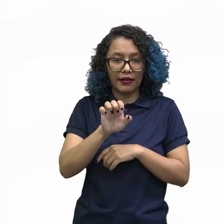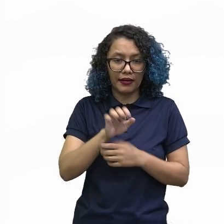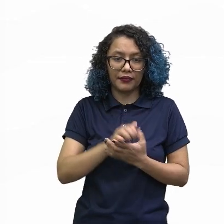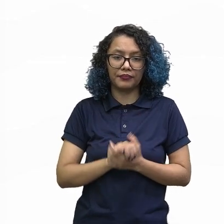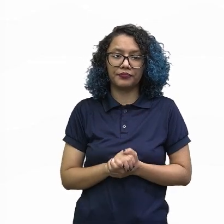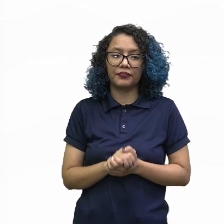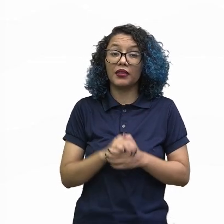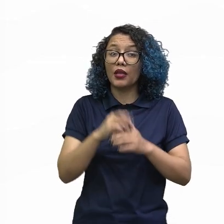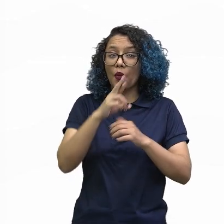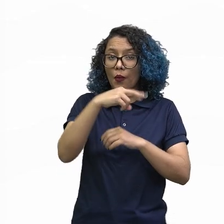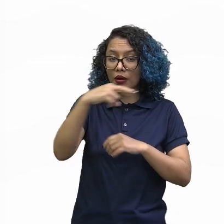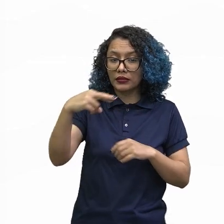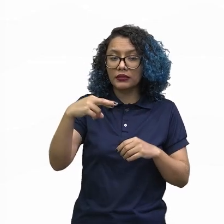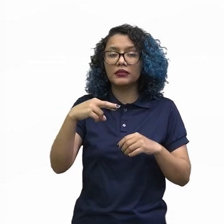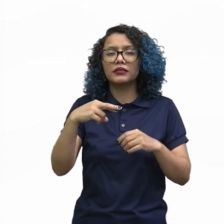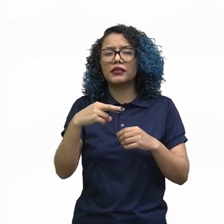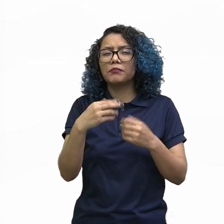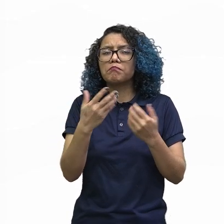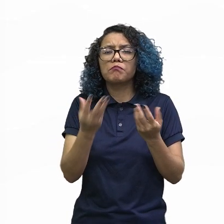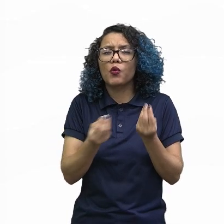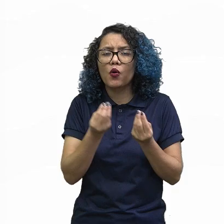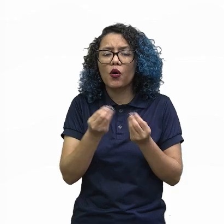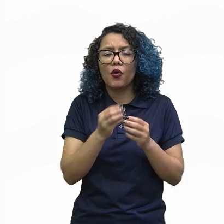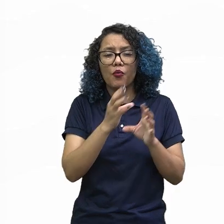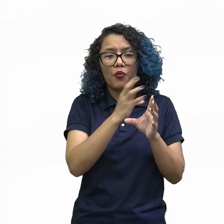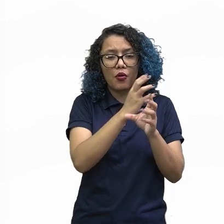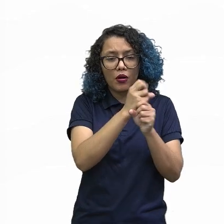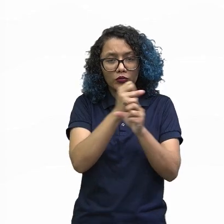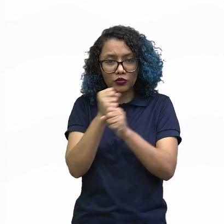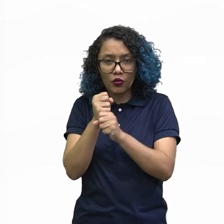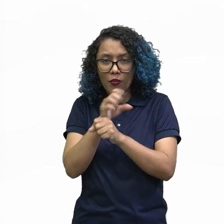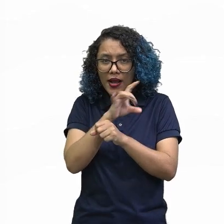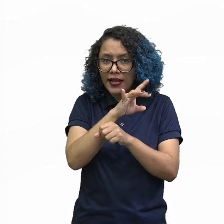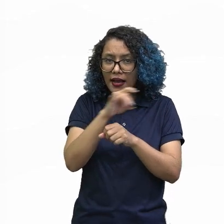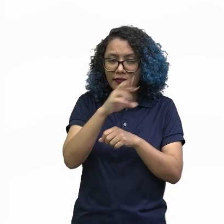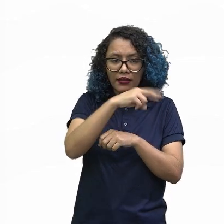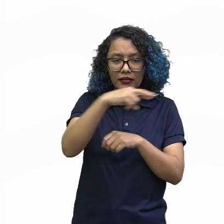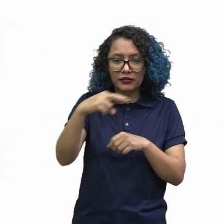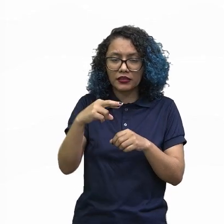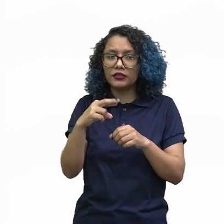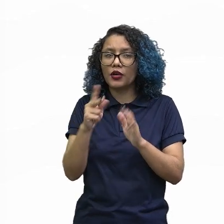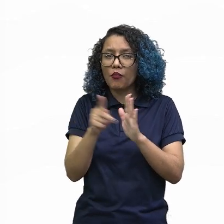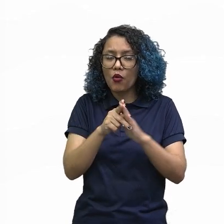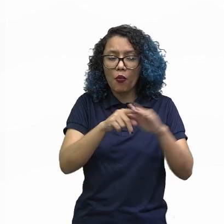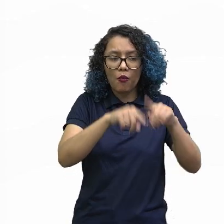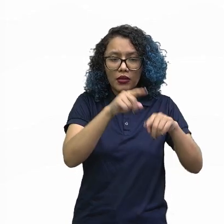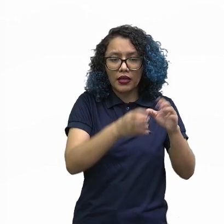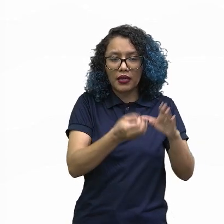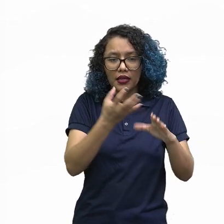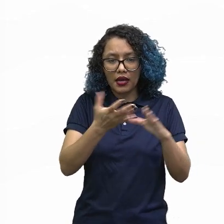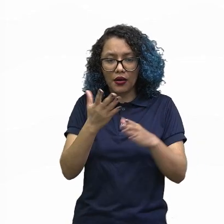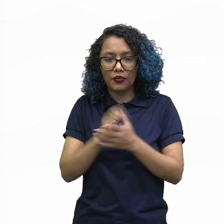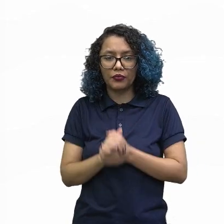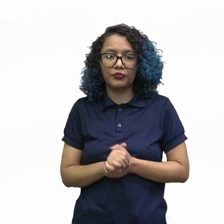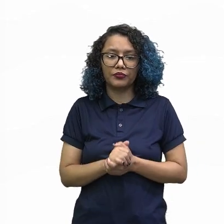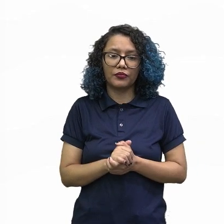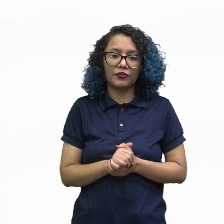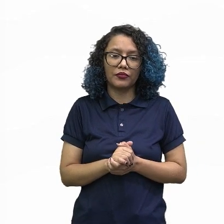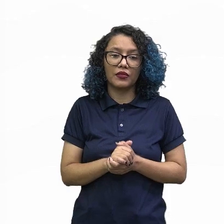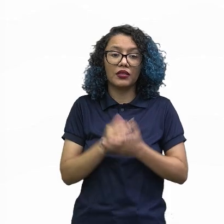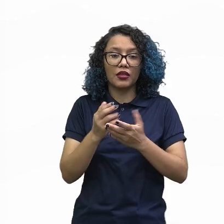da associação é a soma das resistências de cada gerador, totalizando RE, ou seja, o